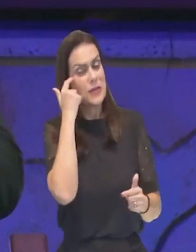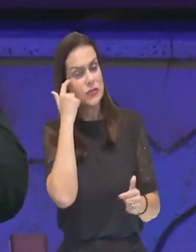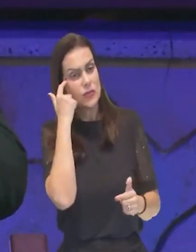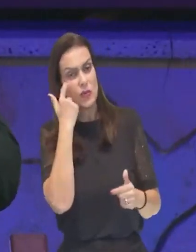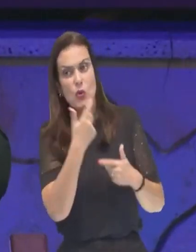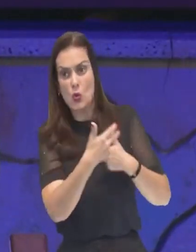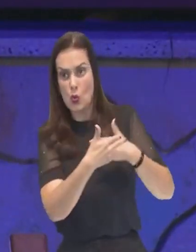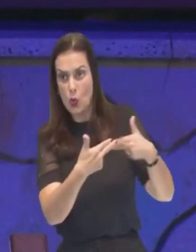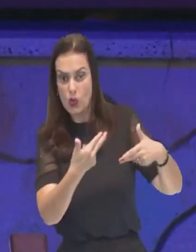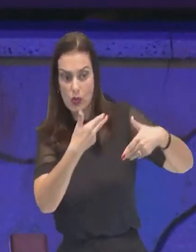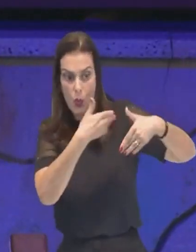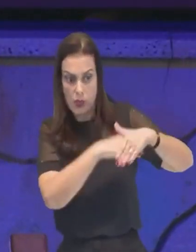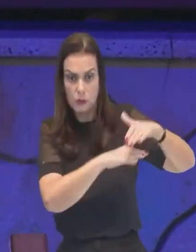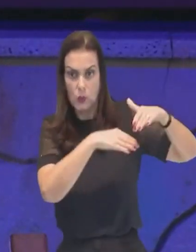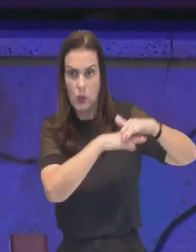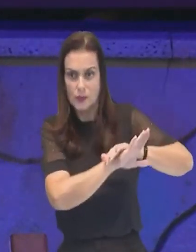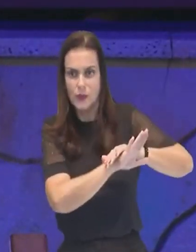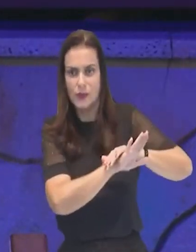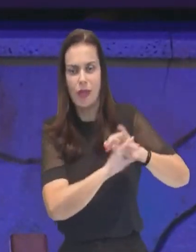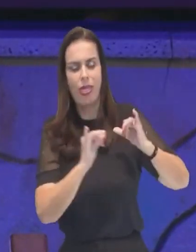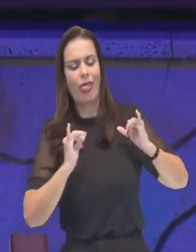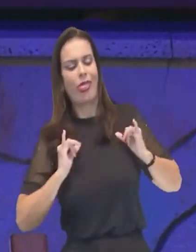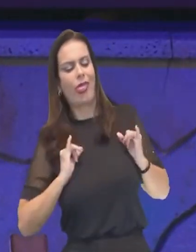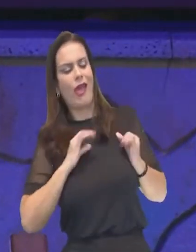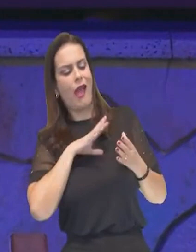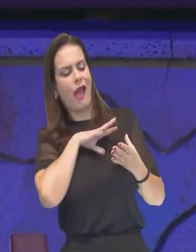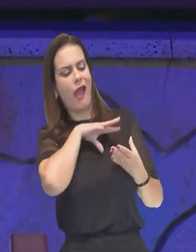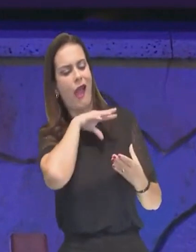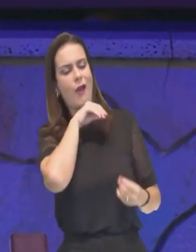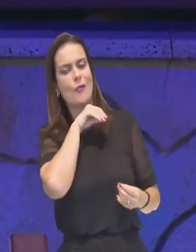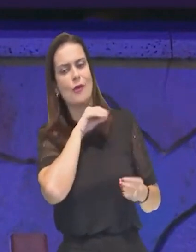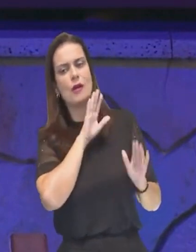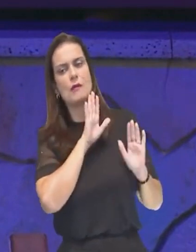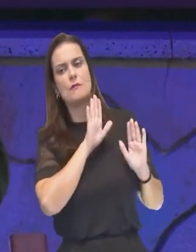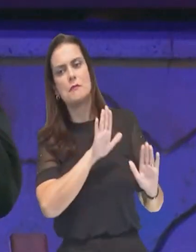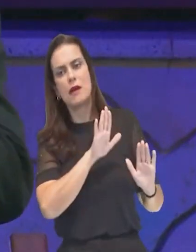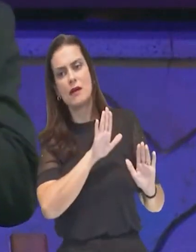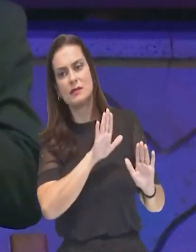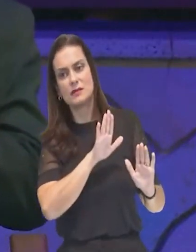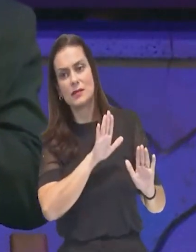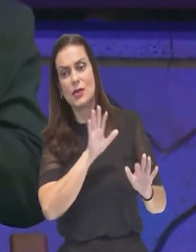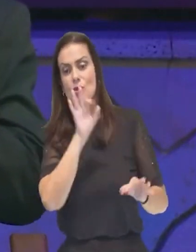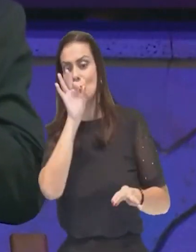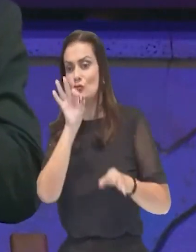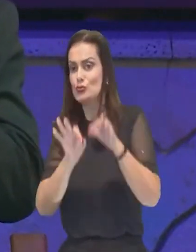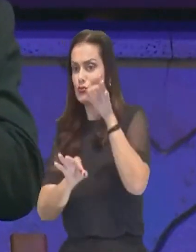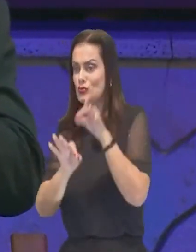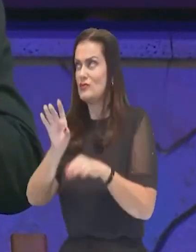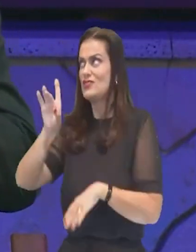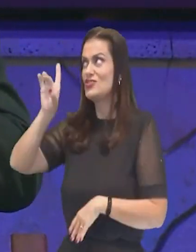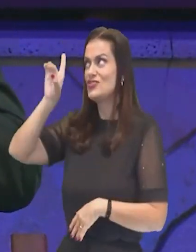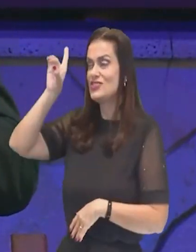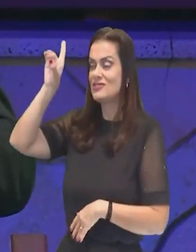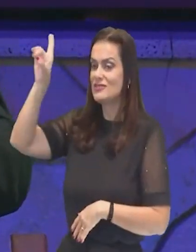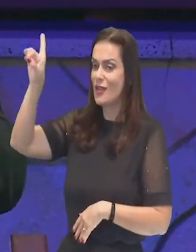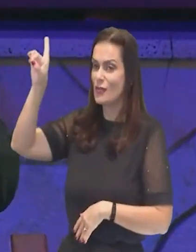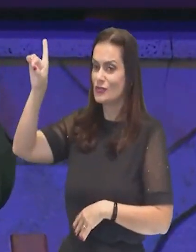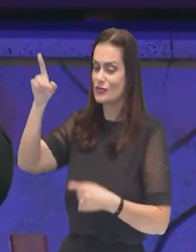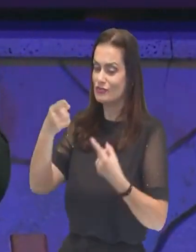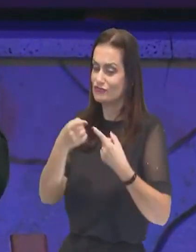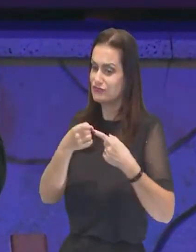o bem-estar da sua alma, mas a sua alma, perante o juízo de Deus, não